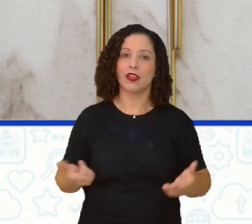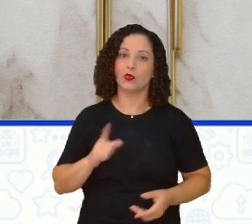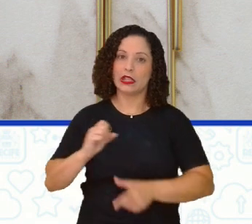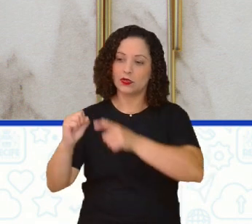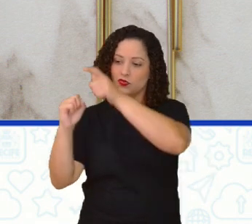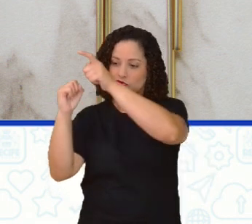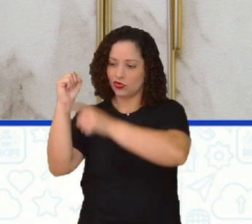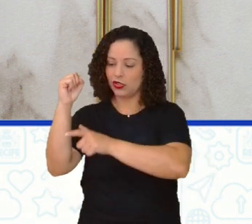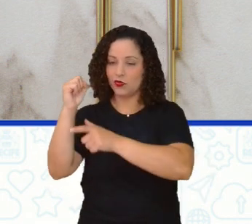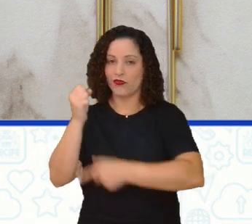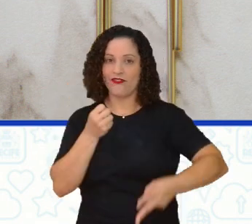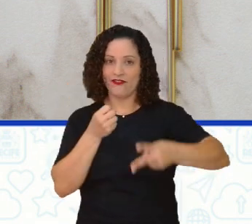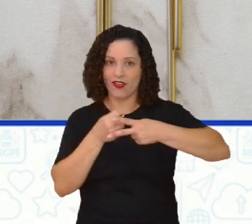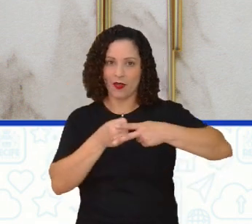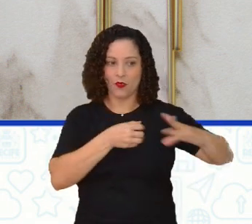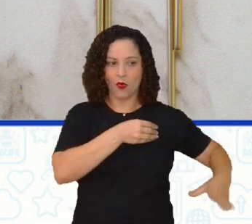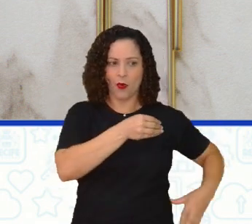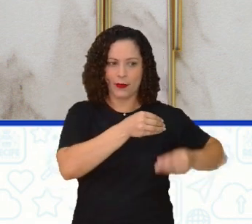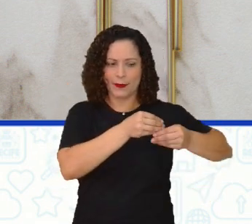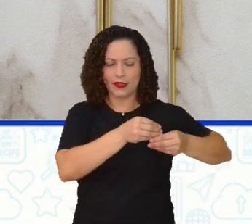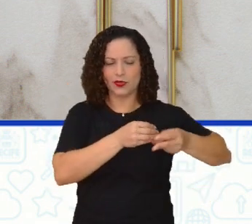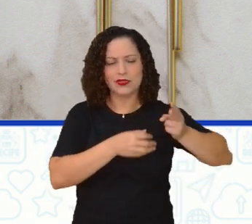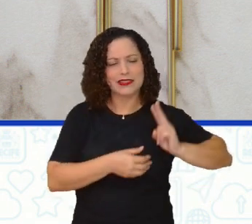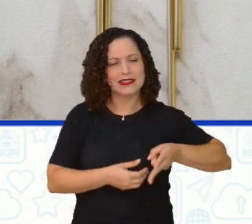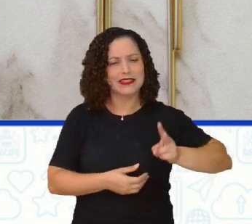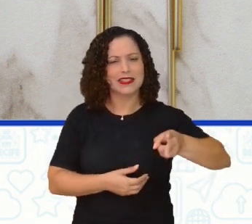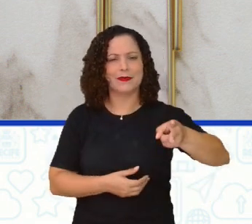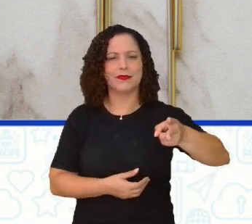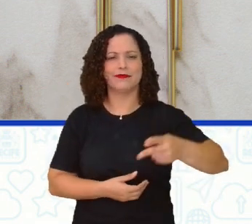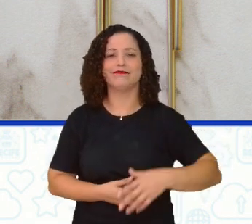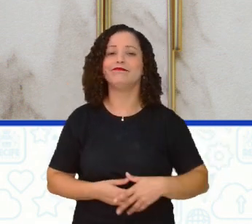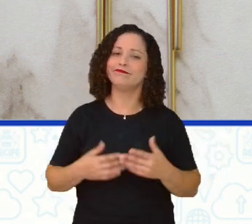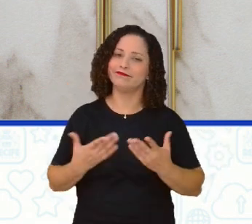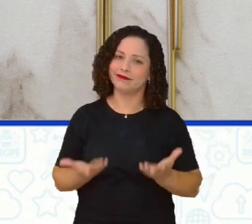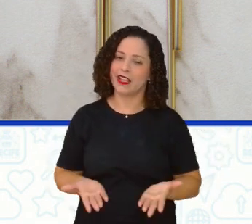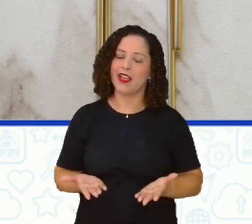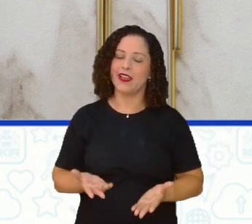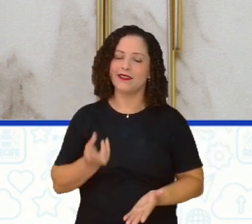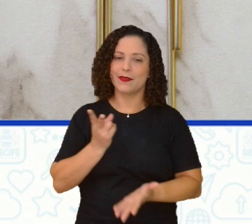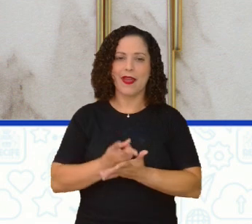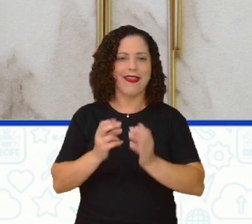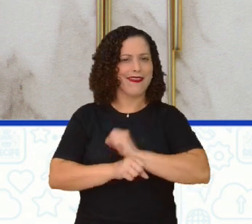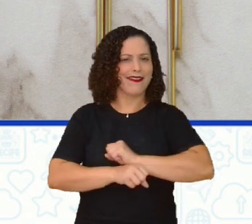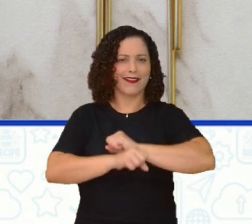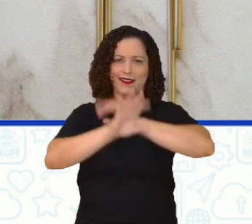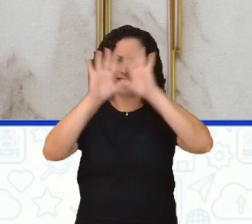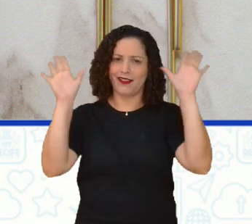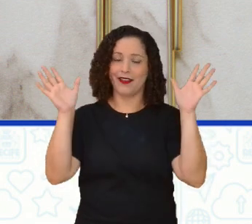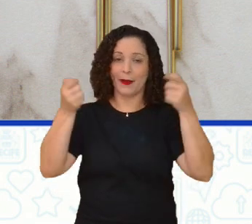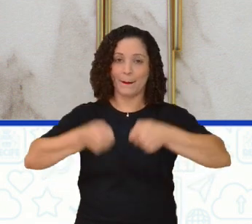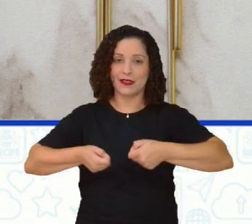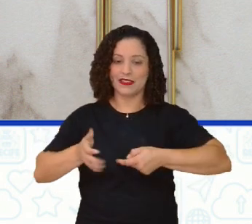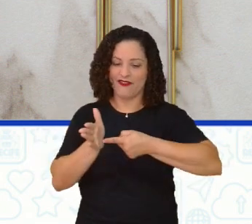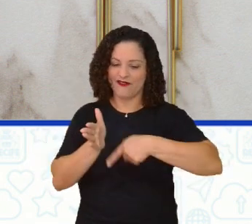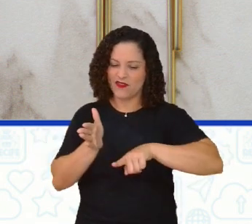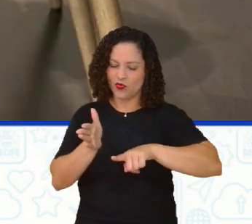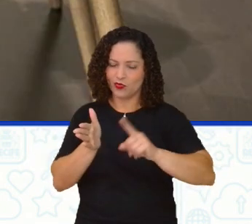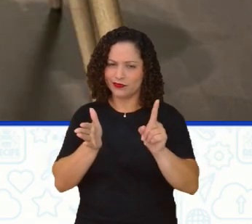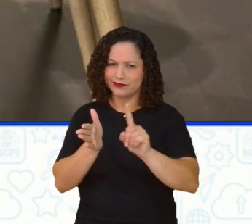sujeito, verbo e complemento, não é? CVC, não é? Essa ordem direta, não é necessário